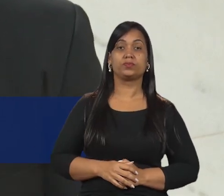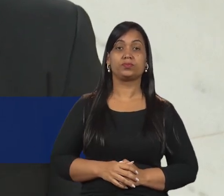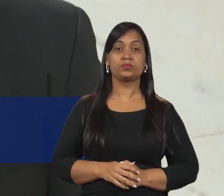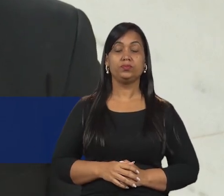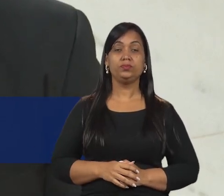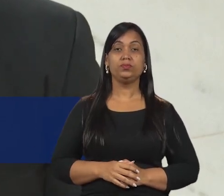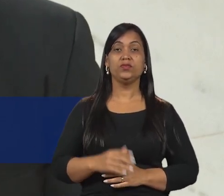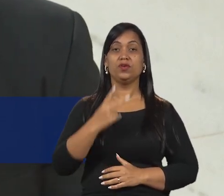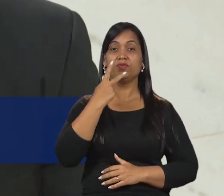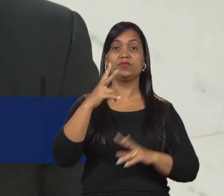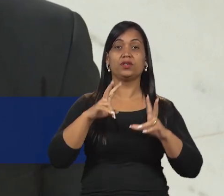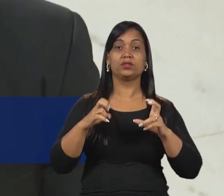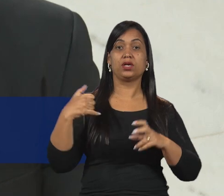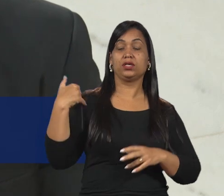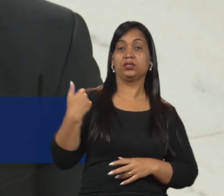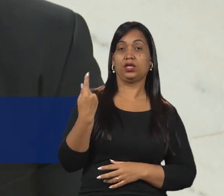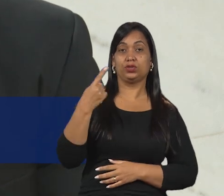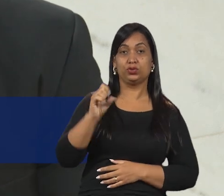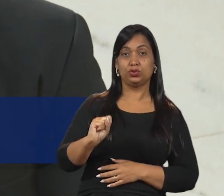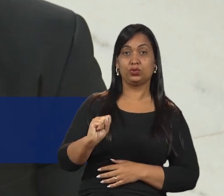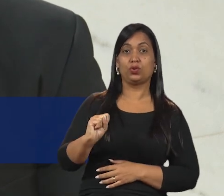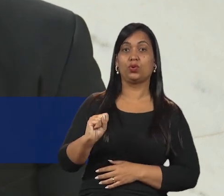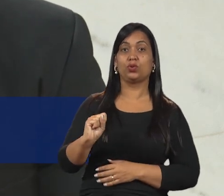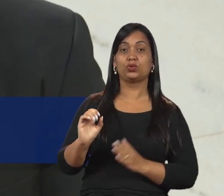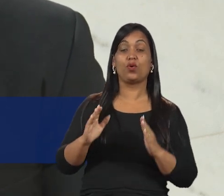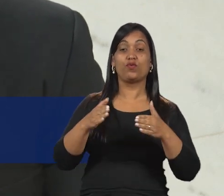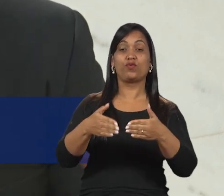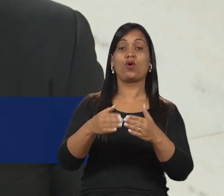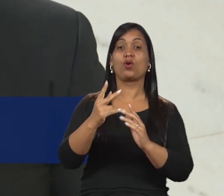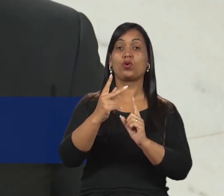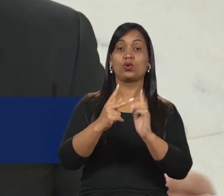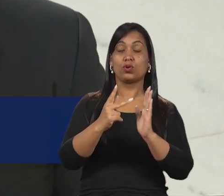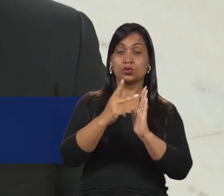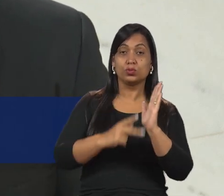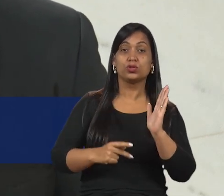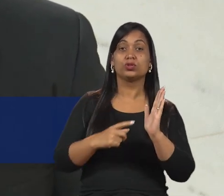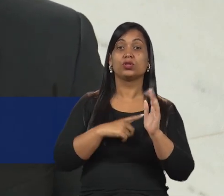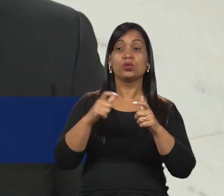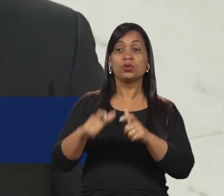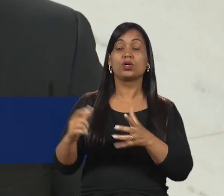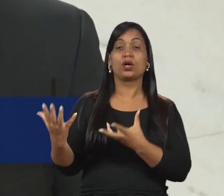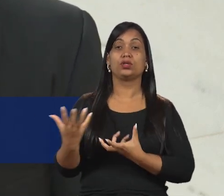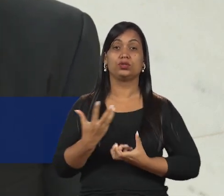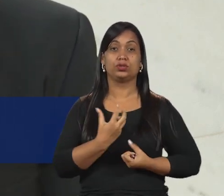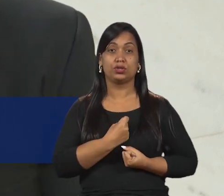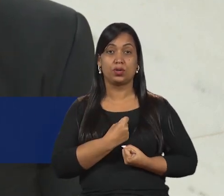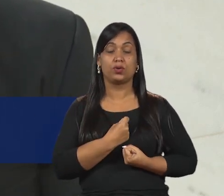Eu fui falar sobre isso só com 18 anos, então o foco do nosso projeto é ter um local de acolhimento